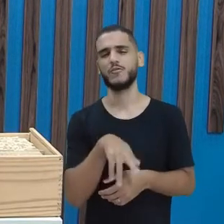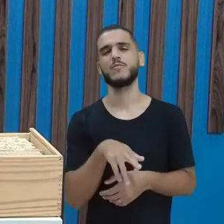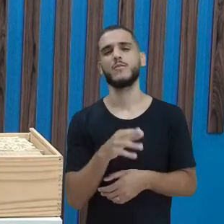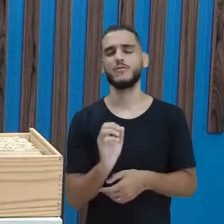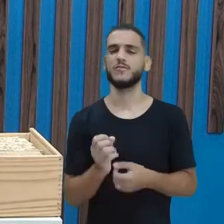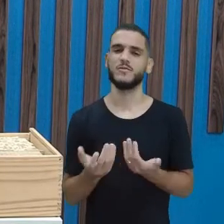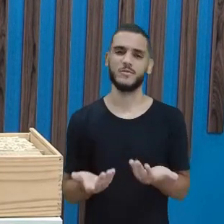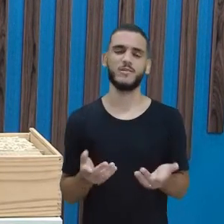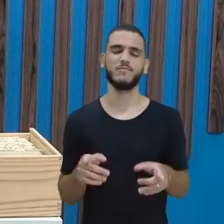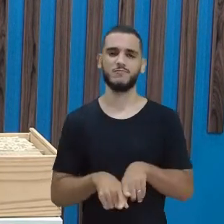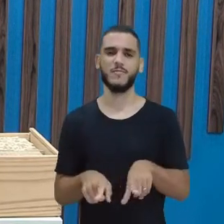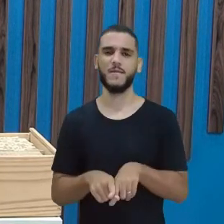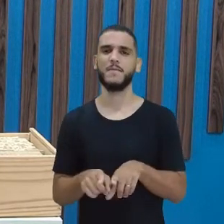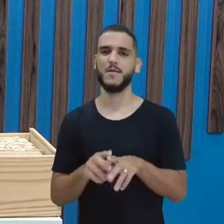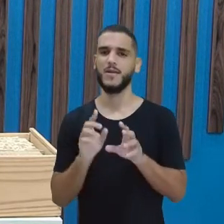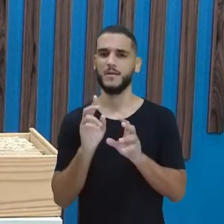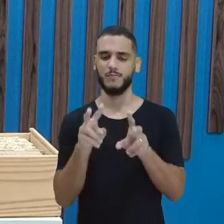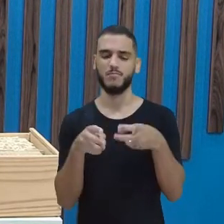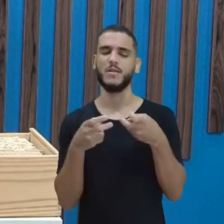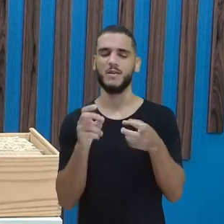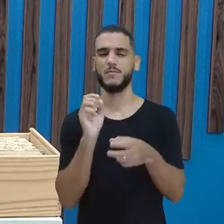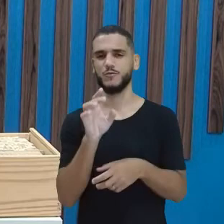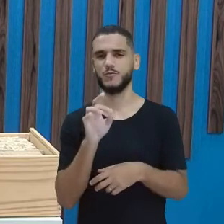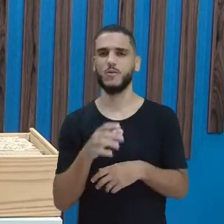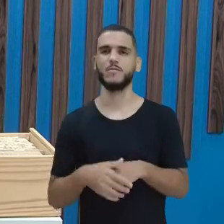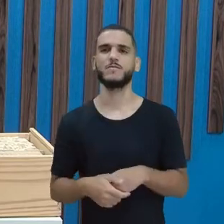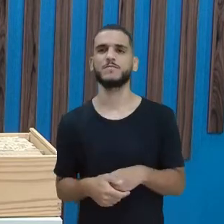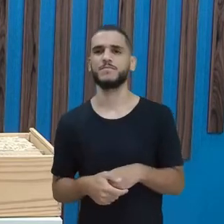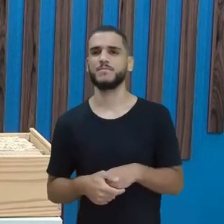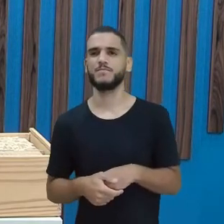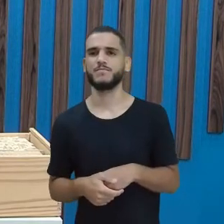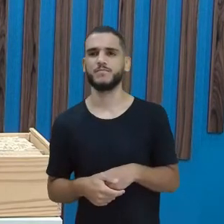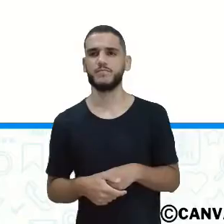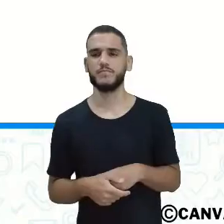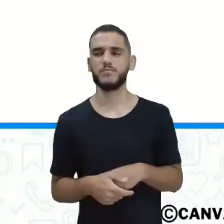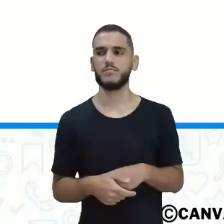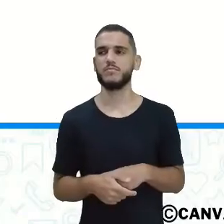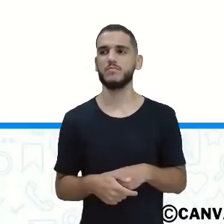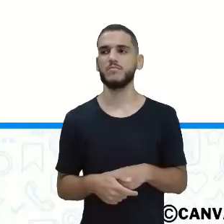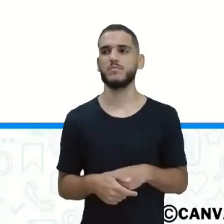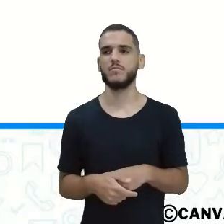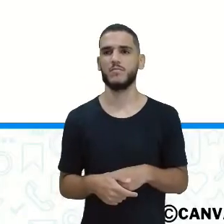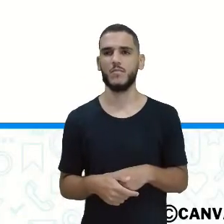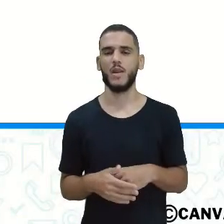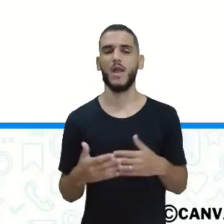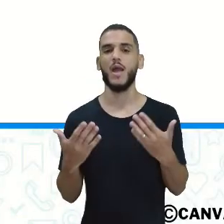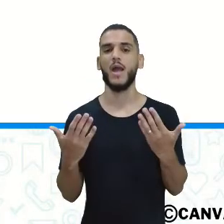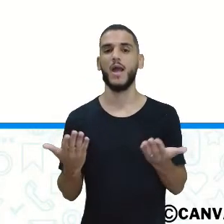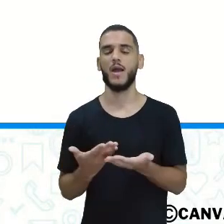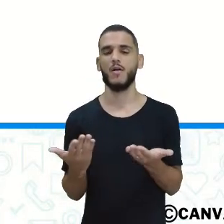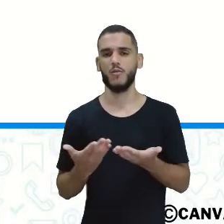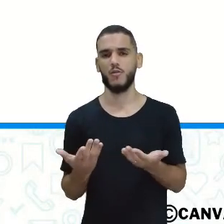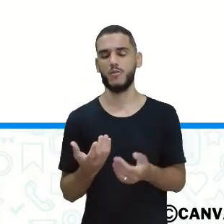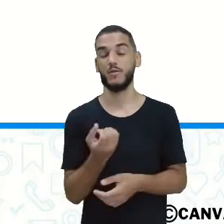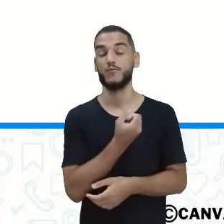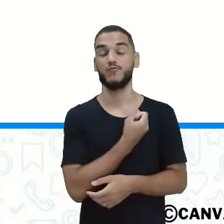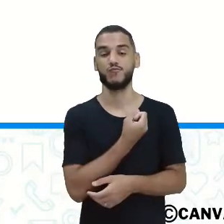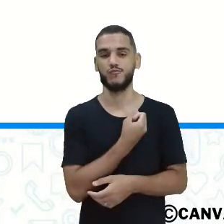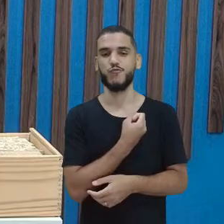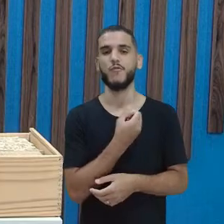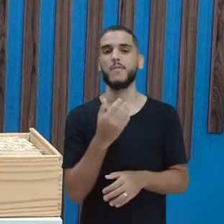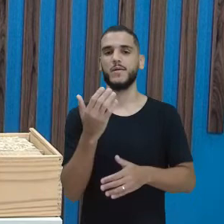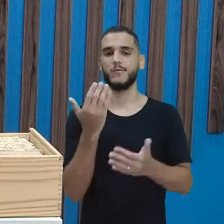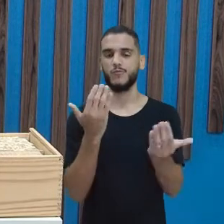respostas a respeito da observação, tá certo, crianças? Mas aí, olha, vamos voltar agora para o mundo dos números,